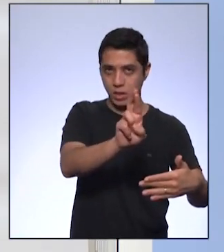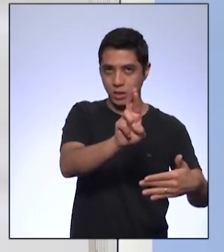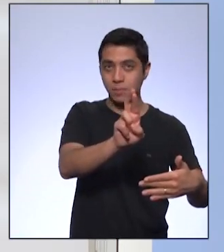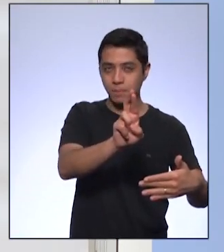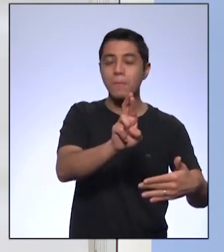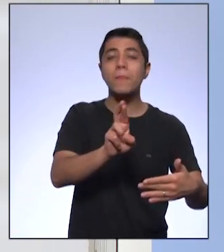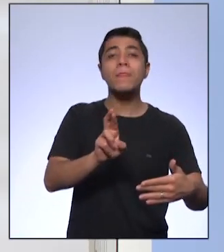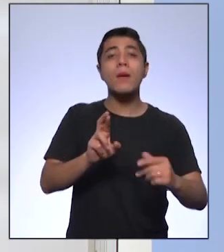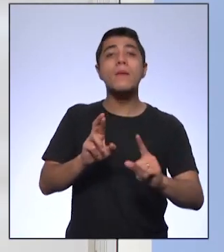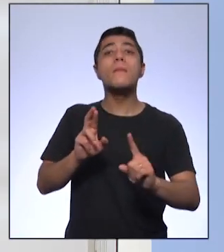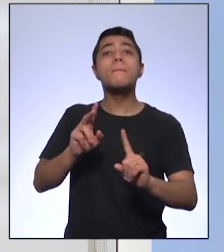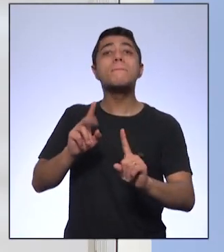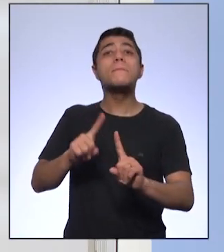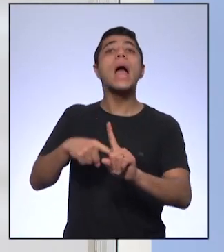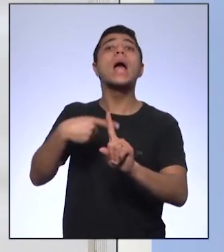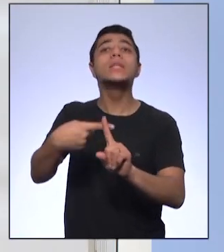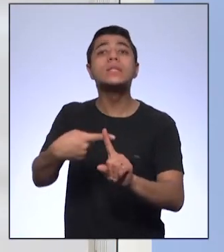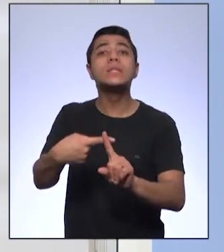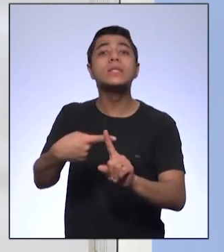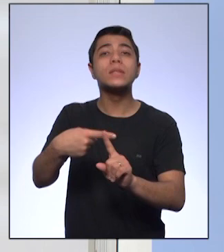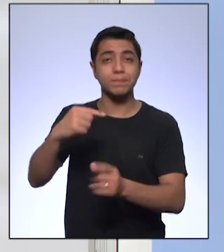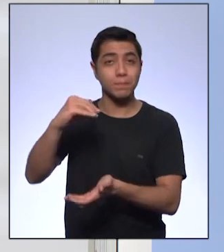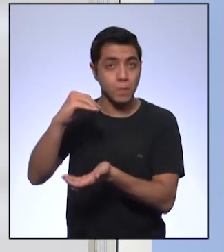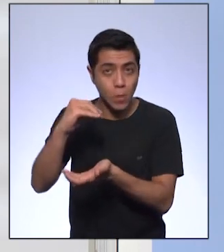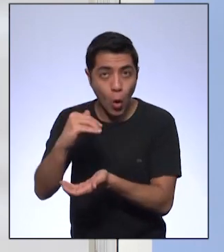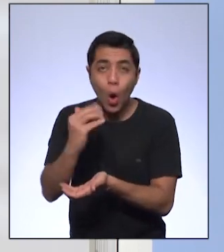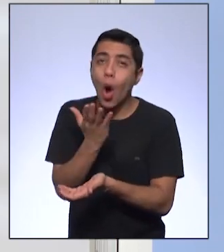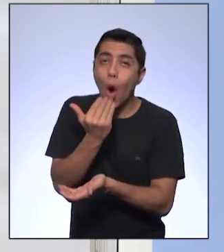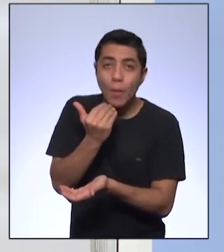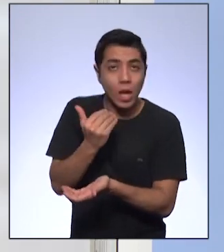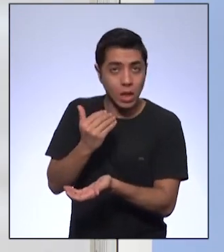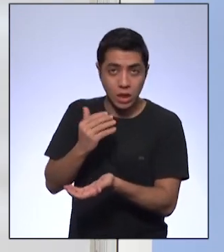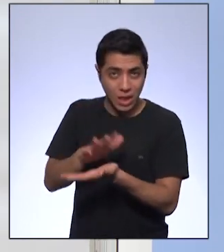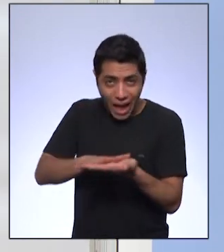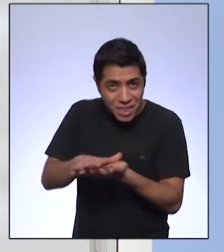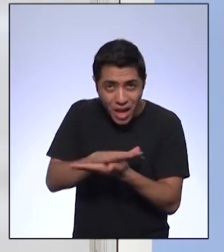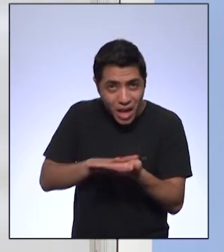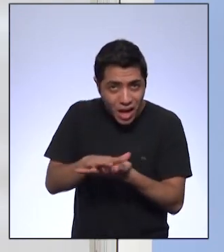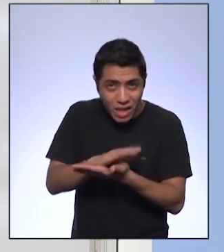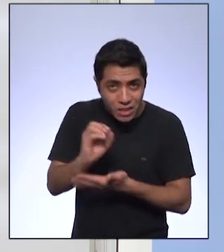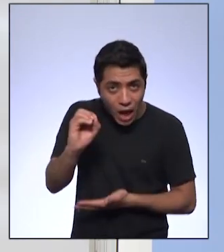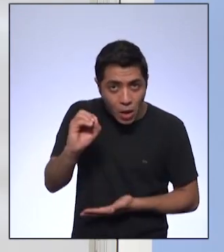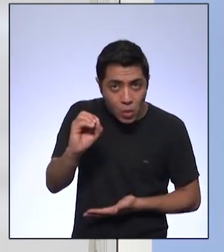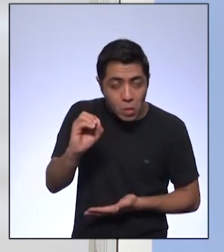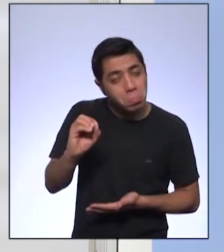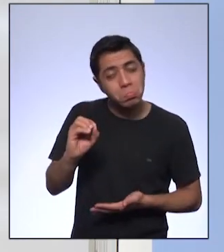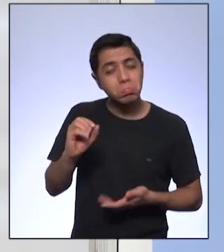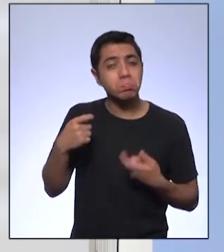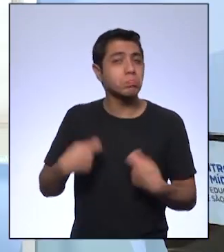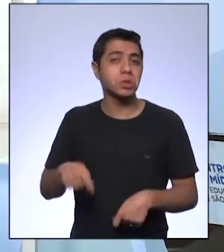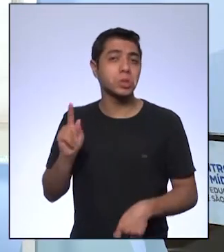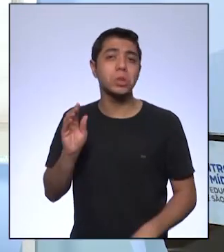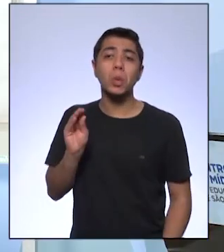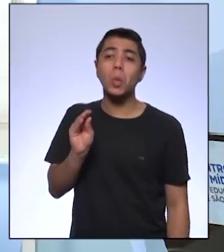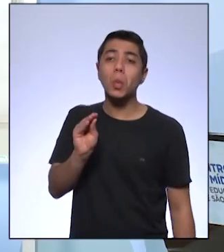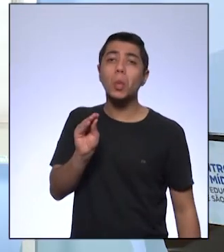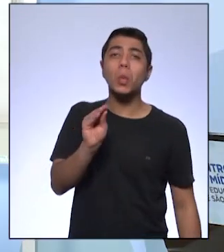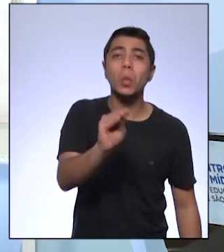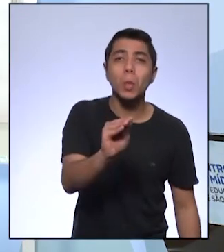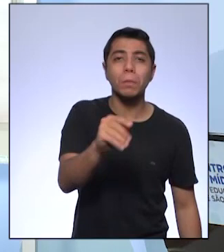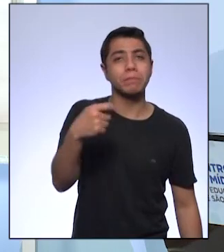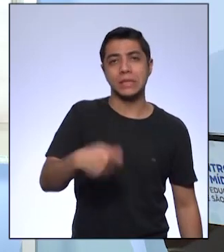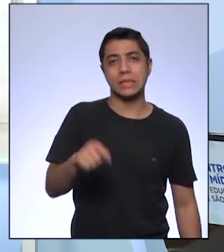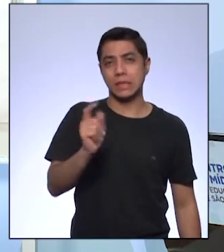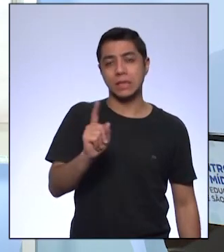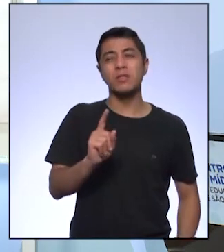não consumir nenhum pote, não adquirir nenhum pote, não tem a necessidade de ele aparecer. Mas, vamos pensar, vamos